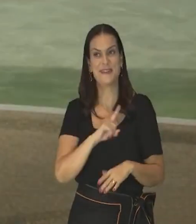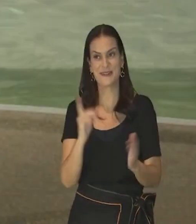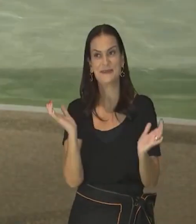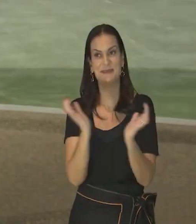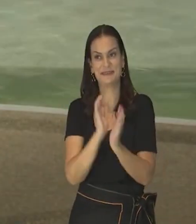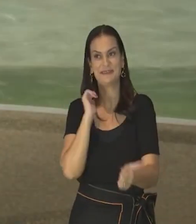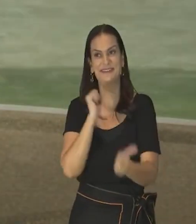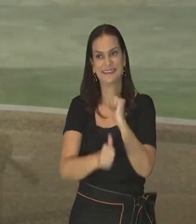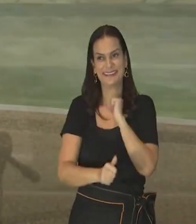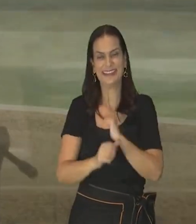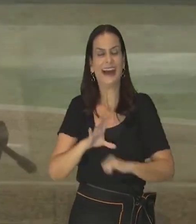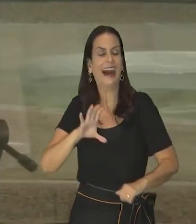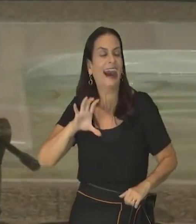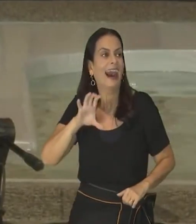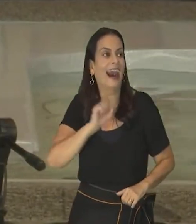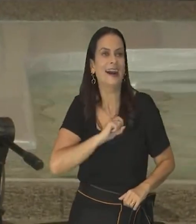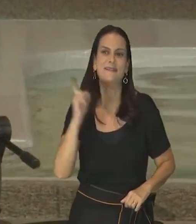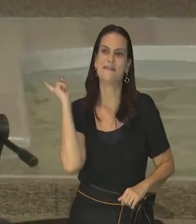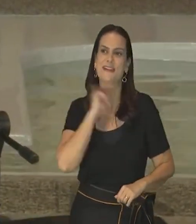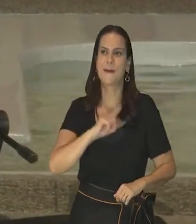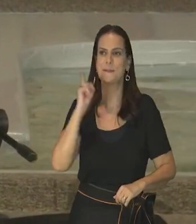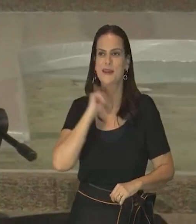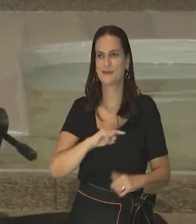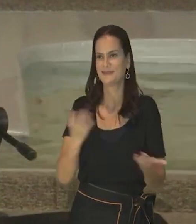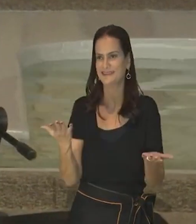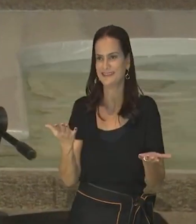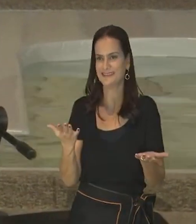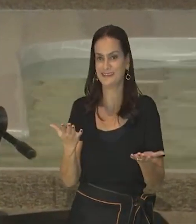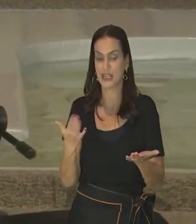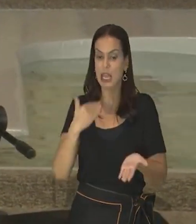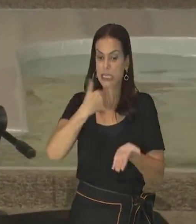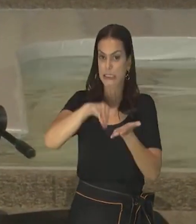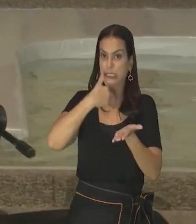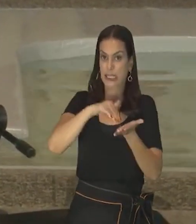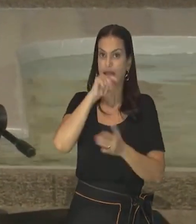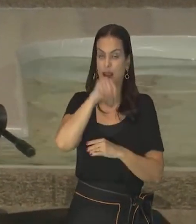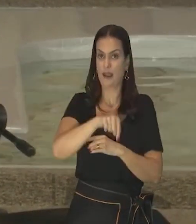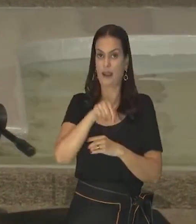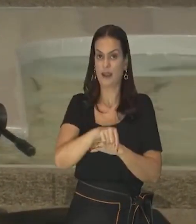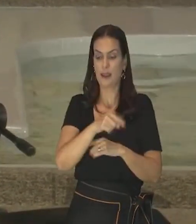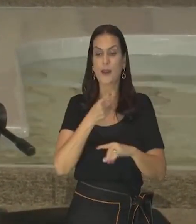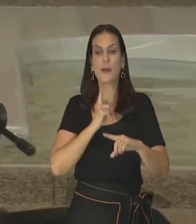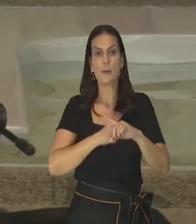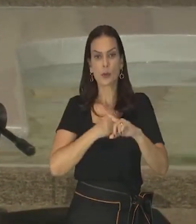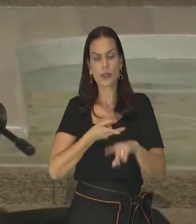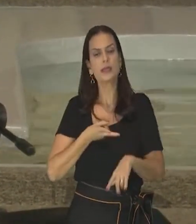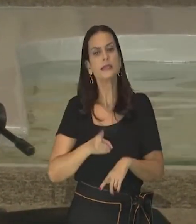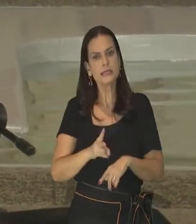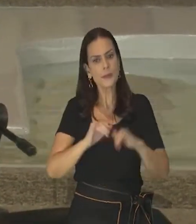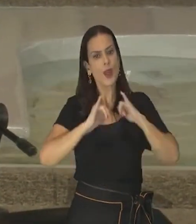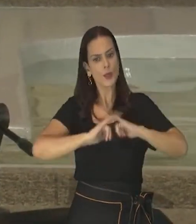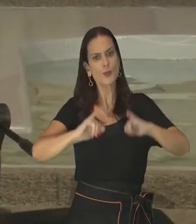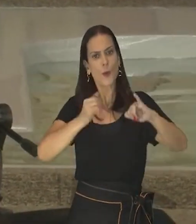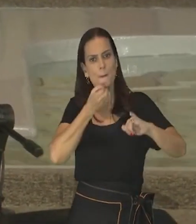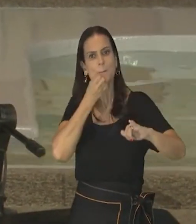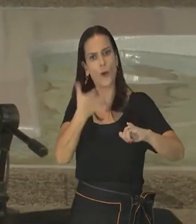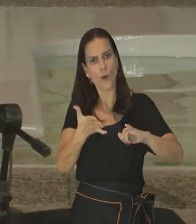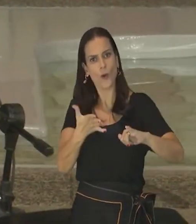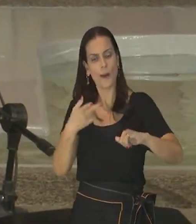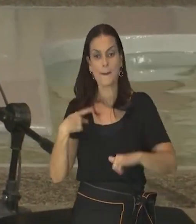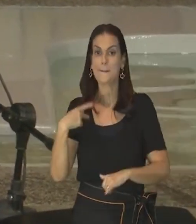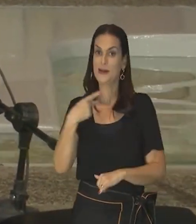Nós somos apaixonados pelo esporte. E ele é o meu secretário aqui, porque sempre me traz boas notícias. Pastor,